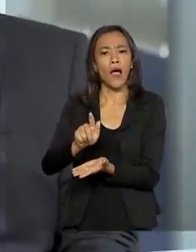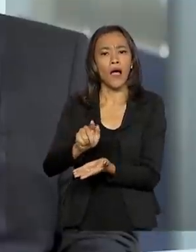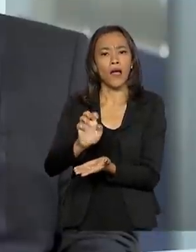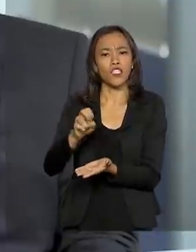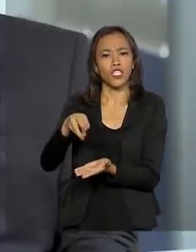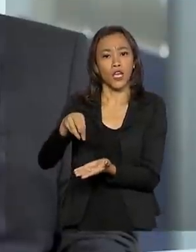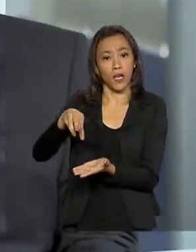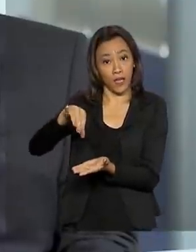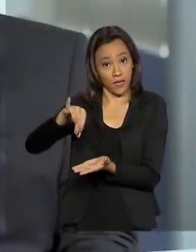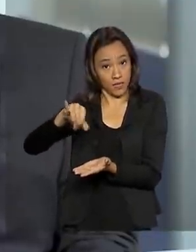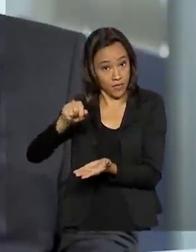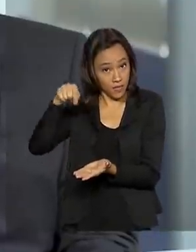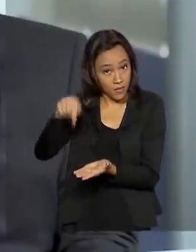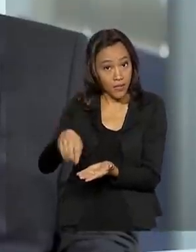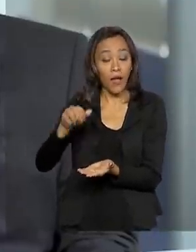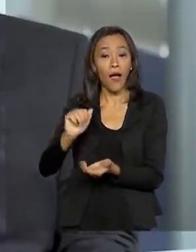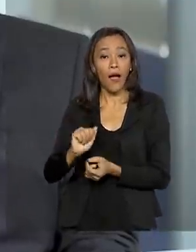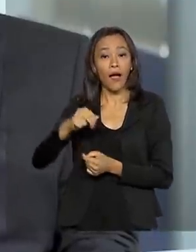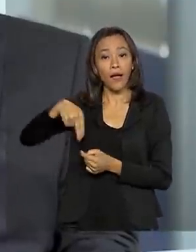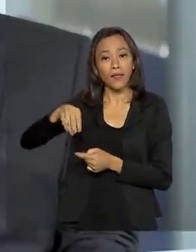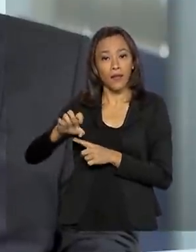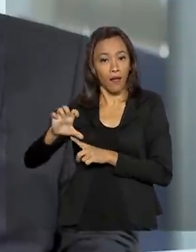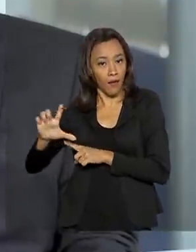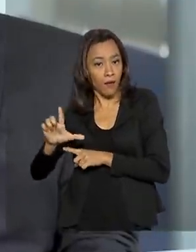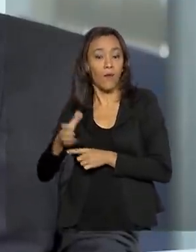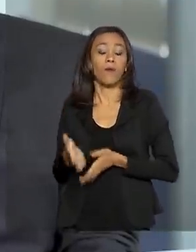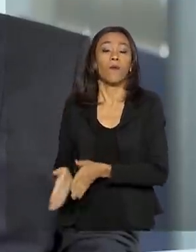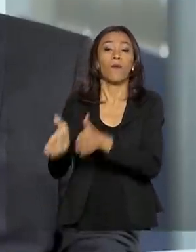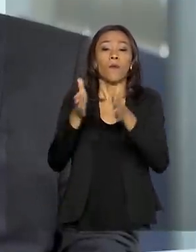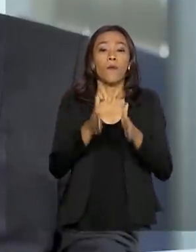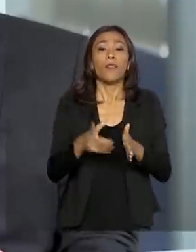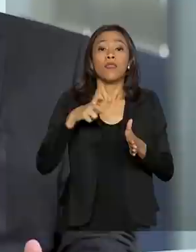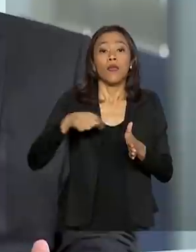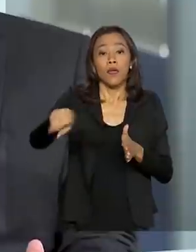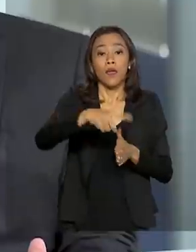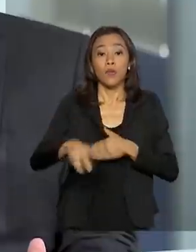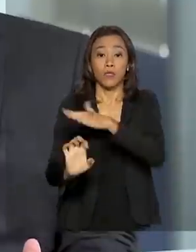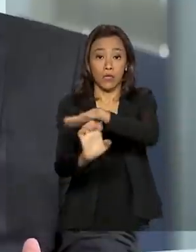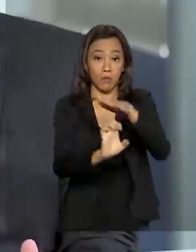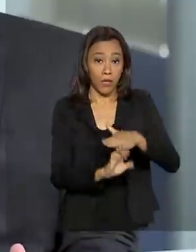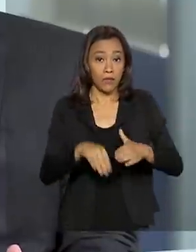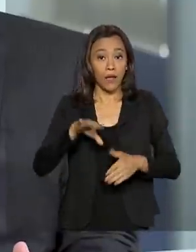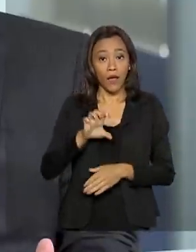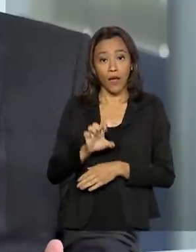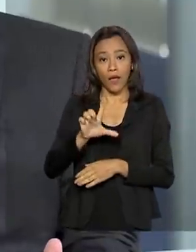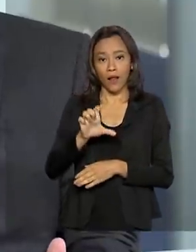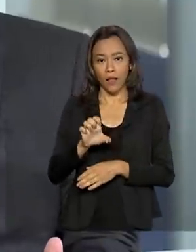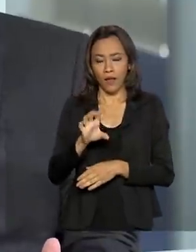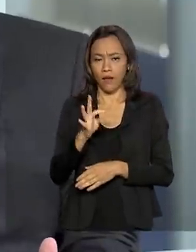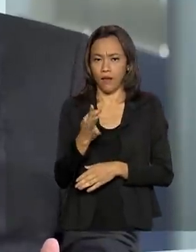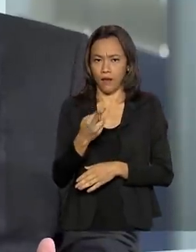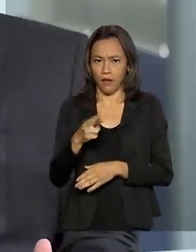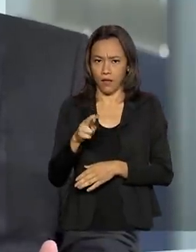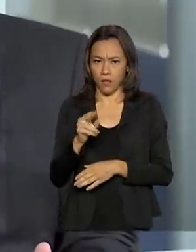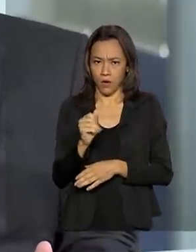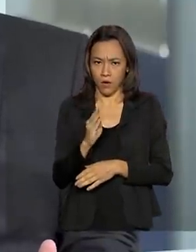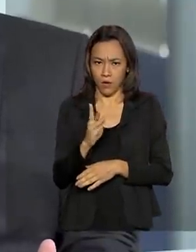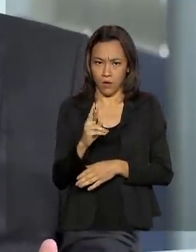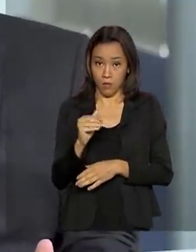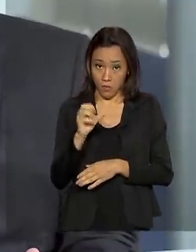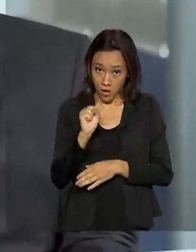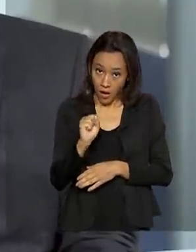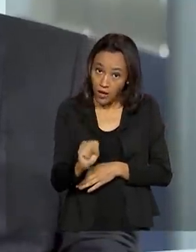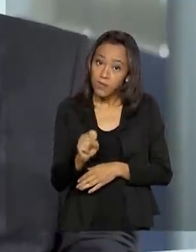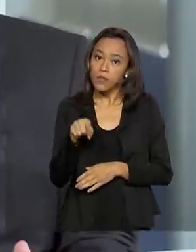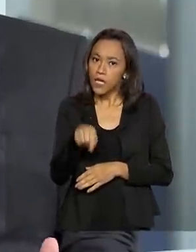que é a Agência Nacional de Energia Elétrica. Temos também empresas como a Eletrobras, que é a maior empresa de